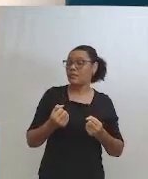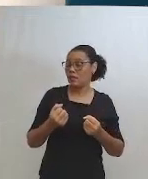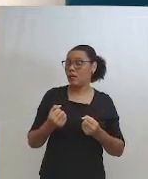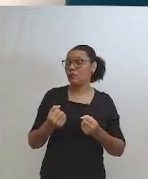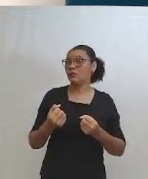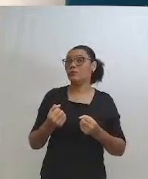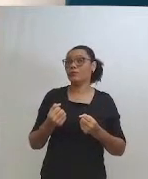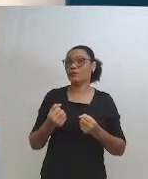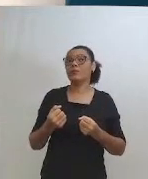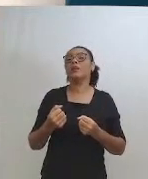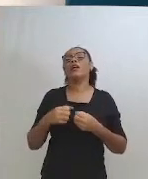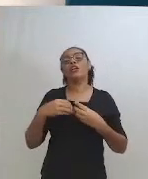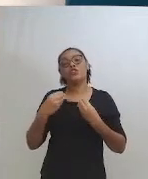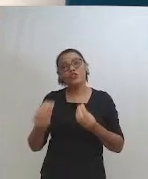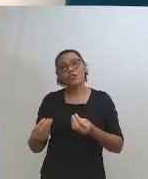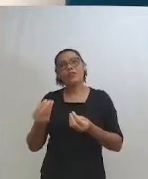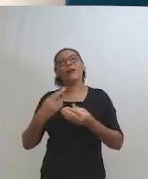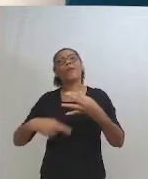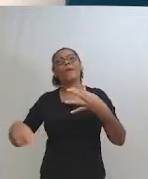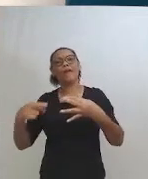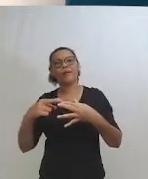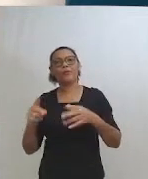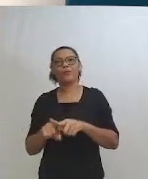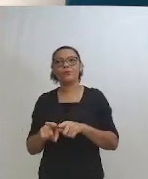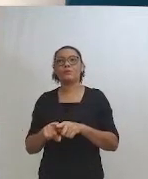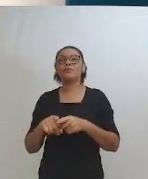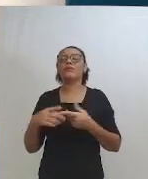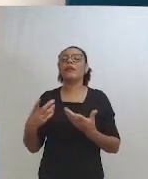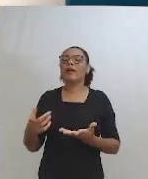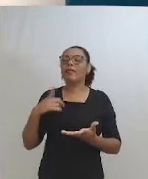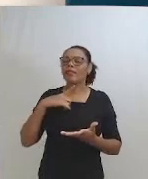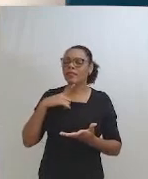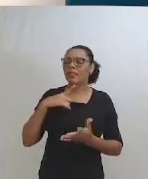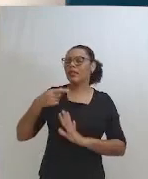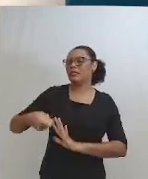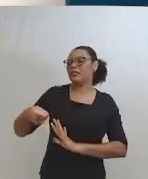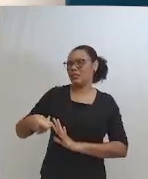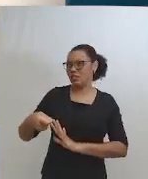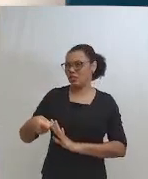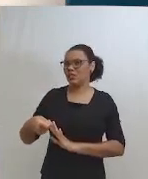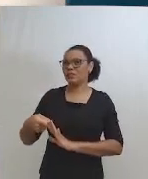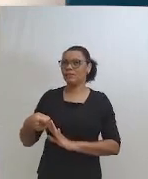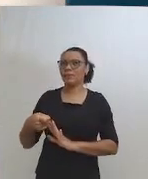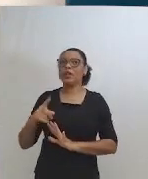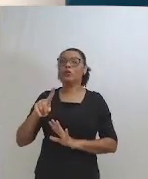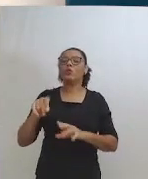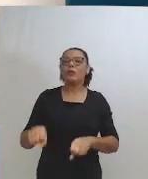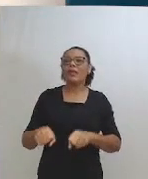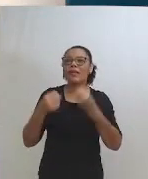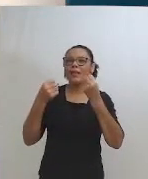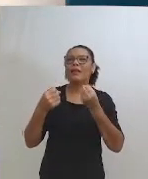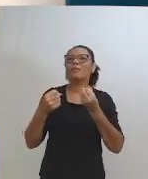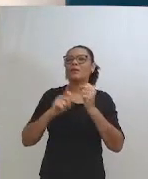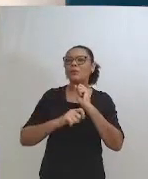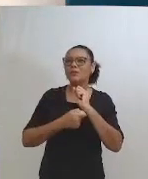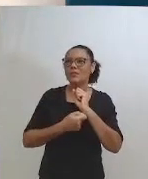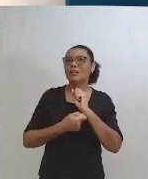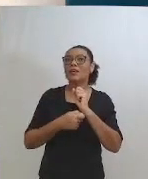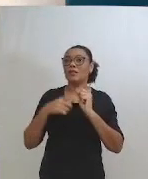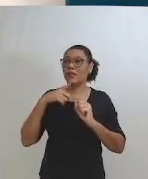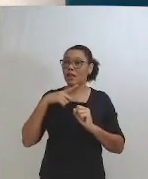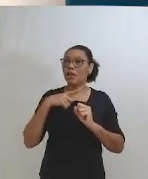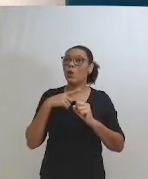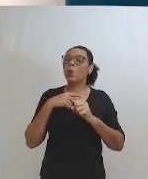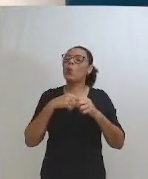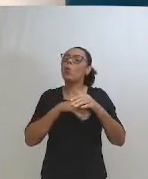recurso, justamente no ponto de que exige-se para a quebra de um sigilo fiscal a reserva de jurisdição, o